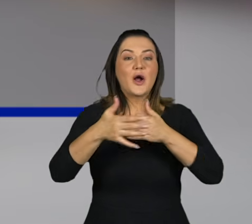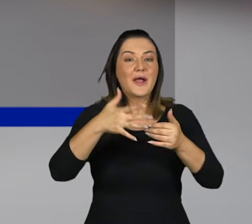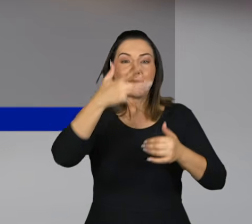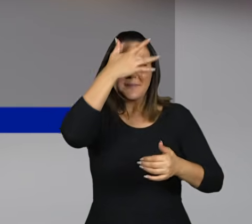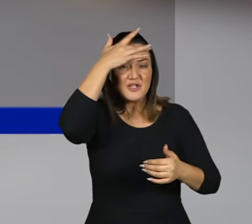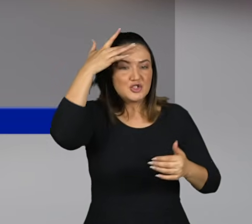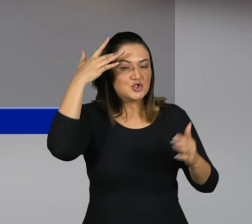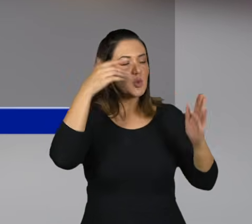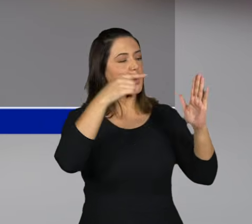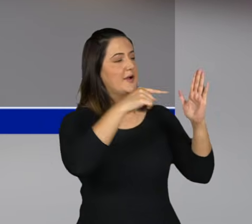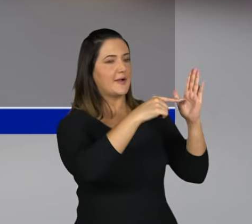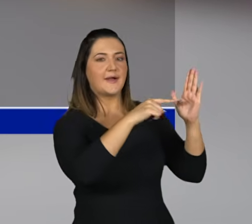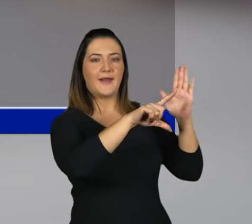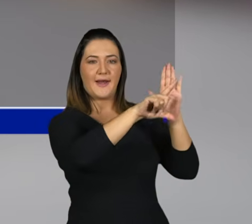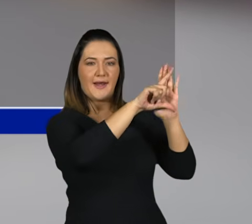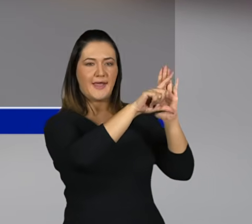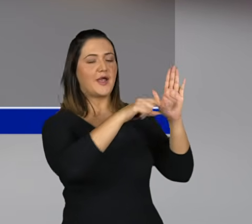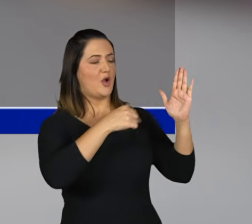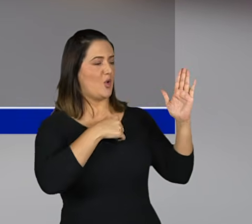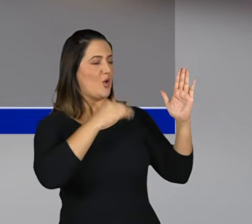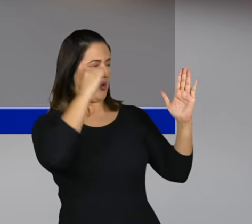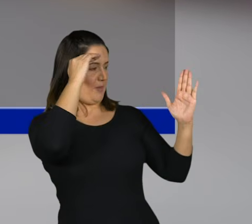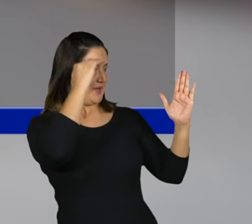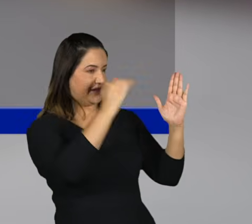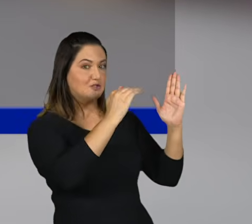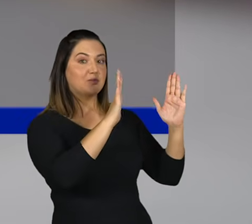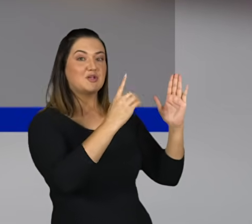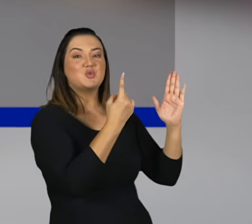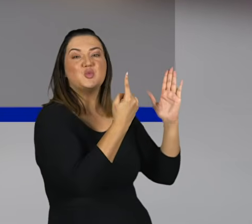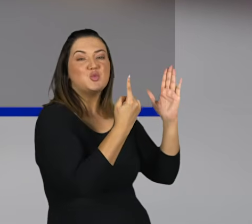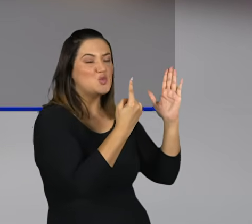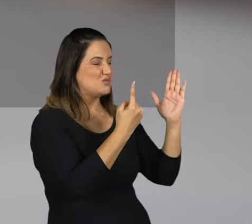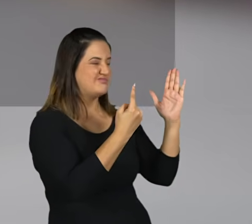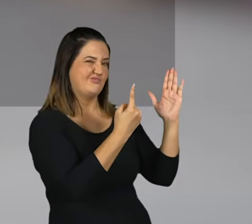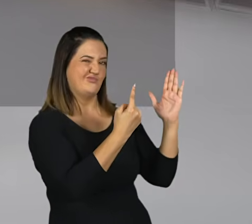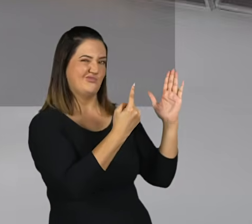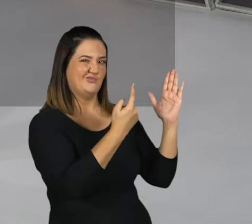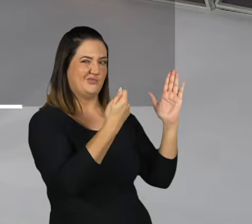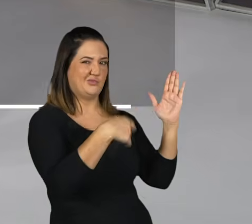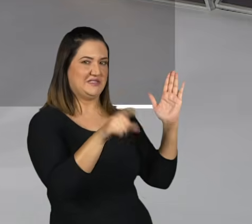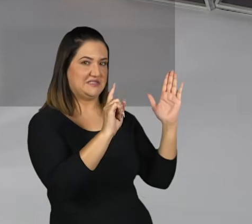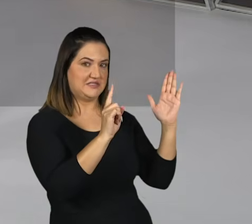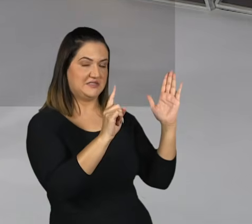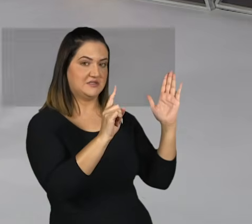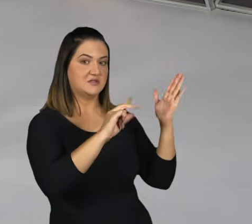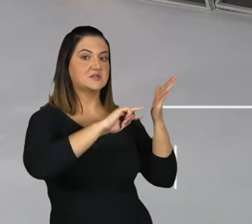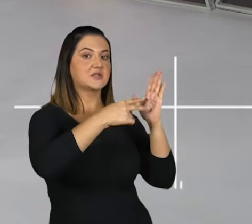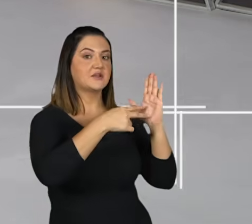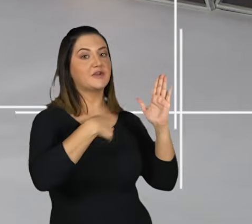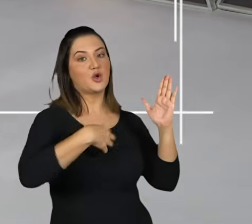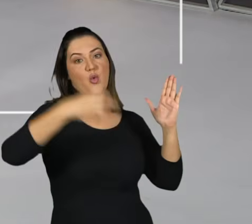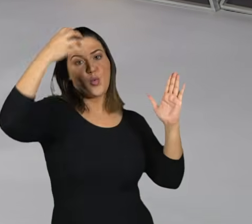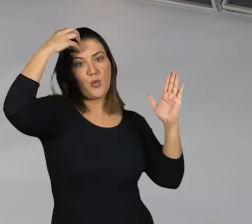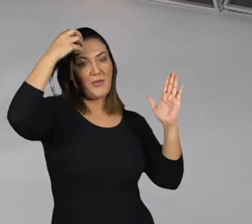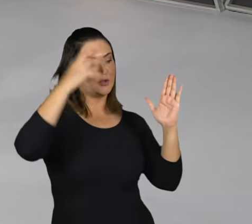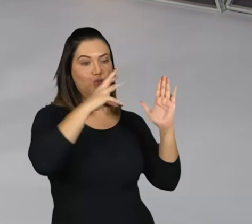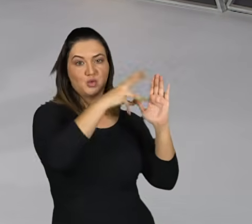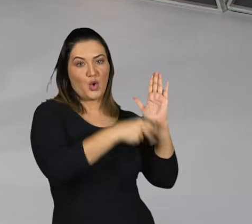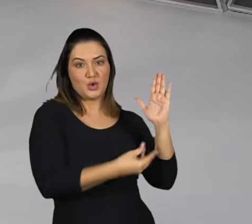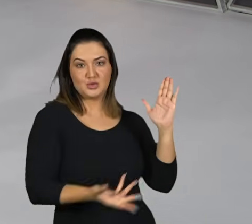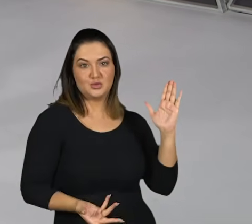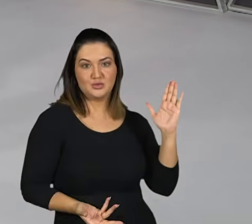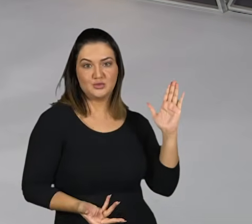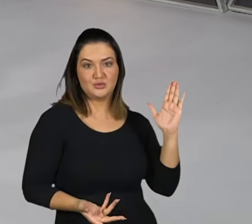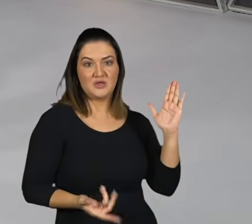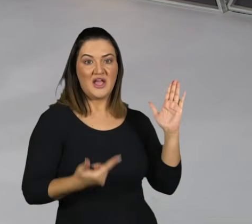qualquer que guarda toda a lei, mas tropeça em um só ponto, se torna culpado de todos. Entendeu ou não? Então, quando o diabo usou aquela